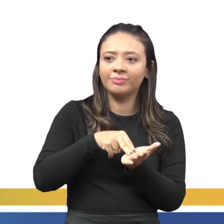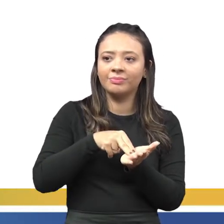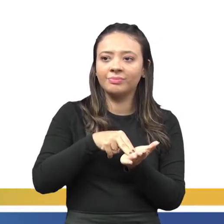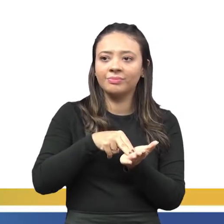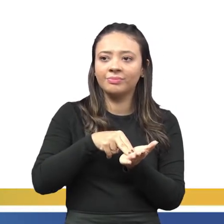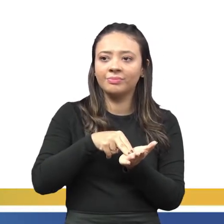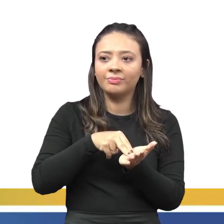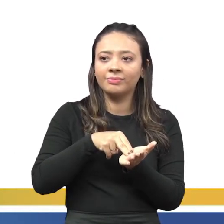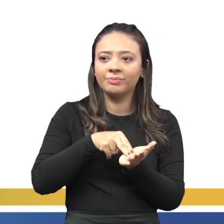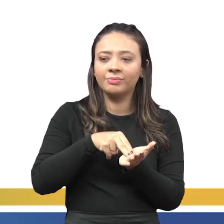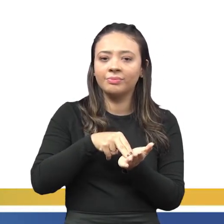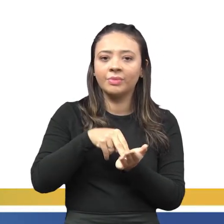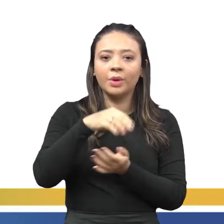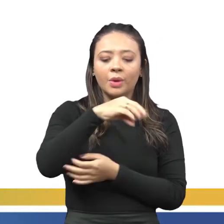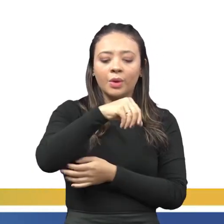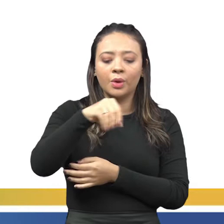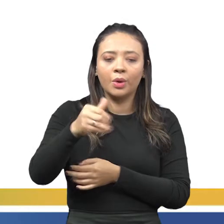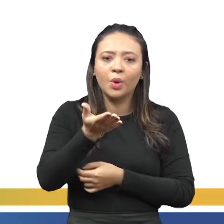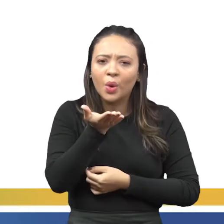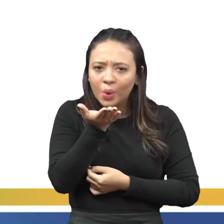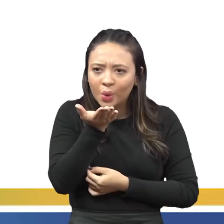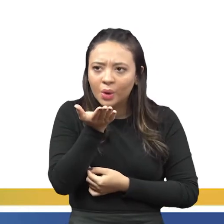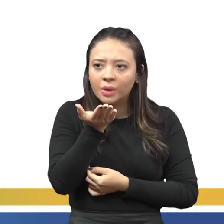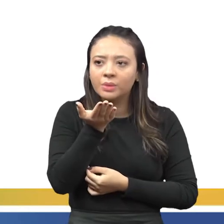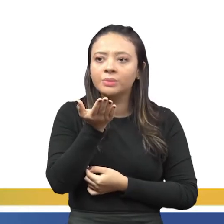manteiga, flour,